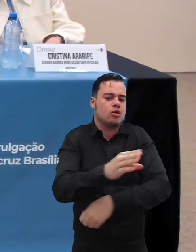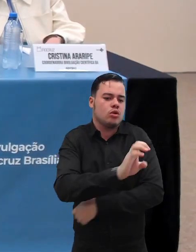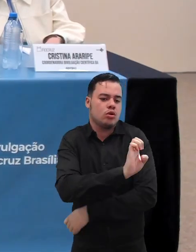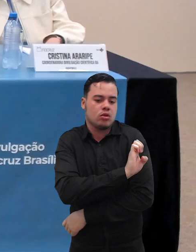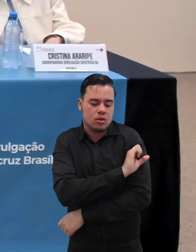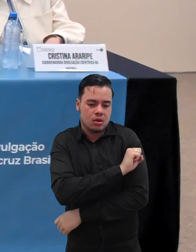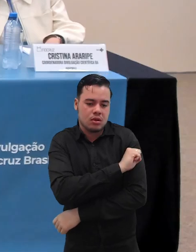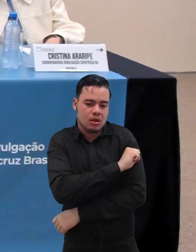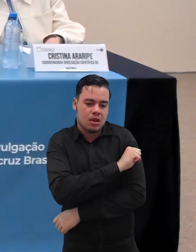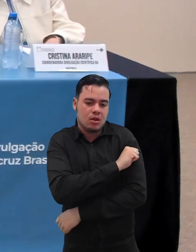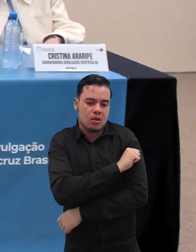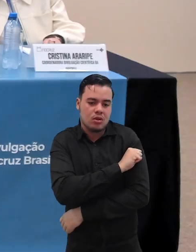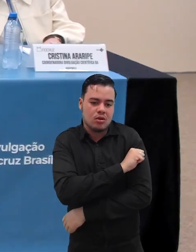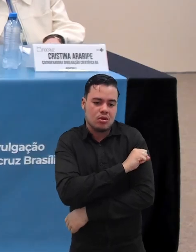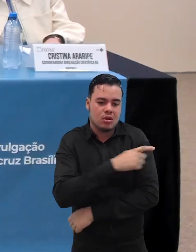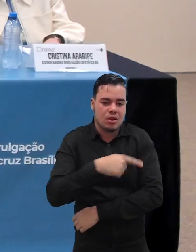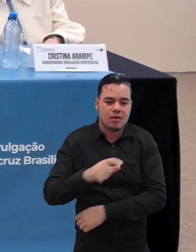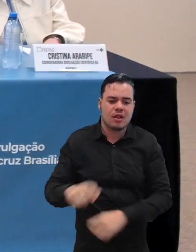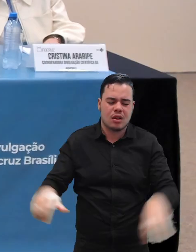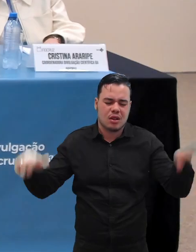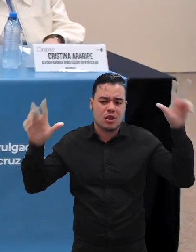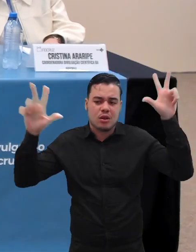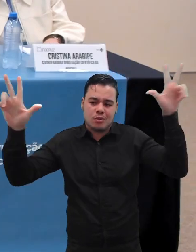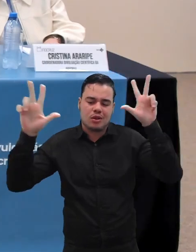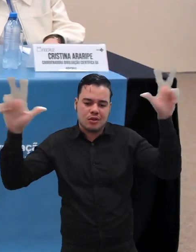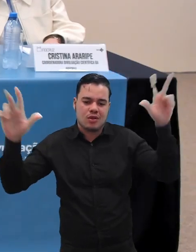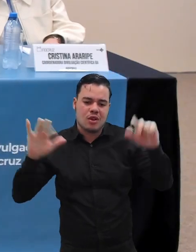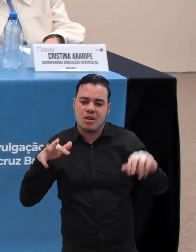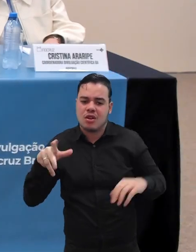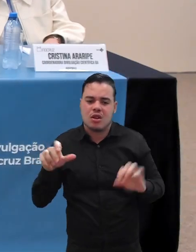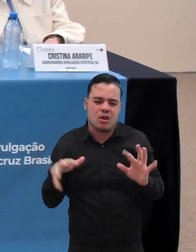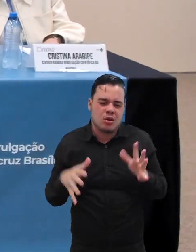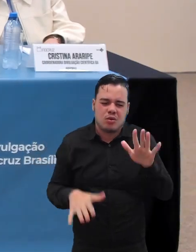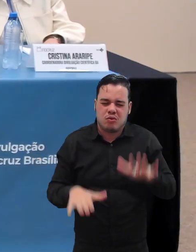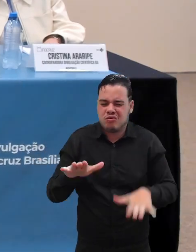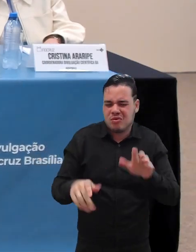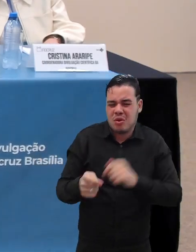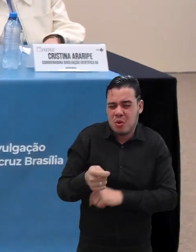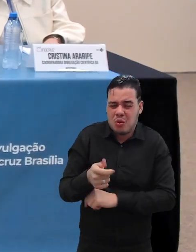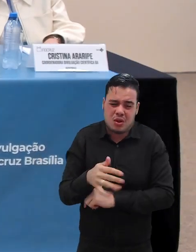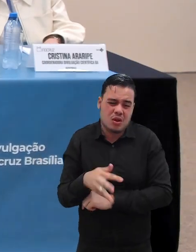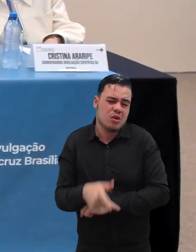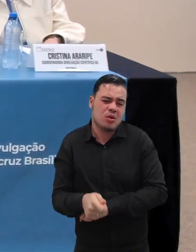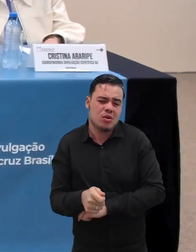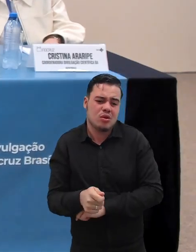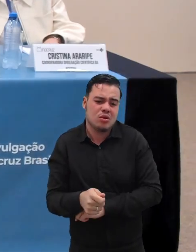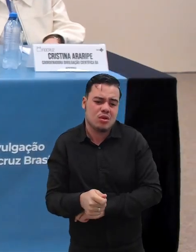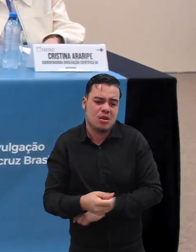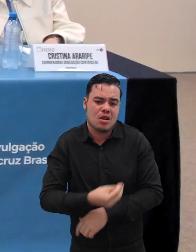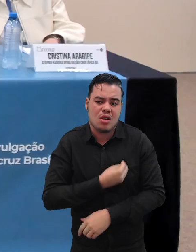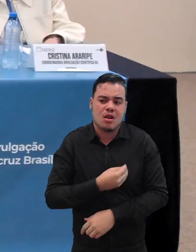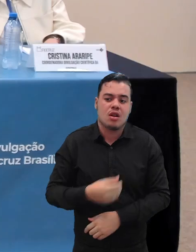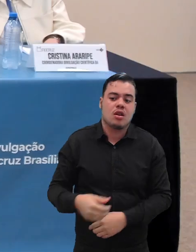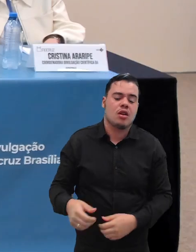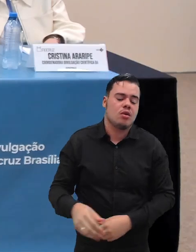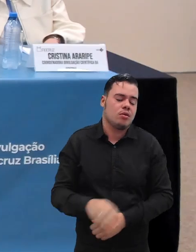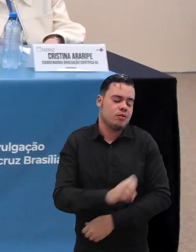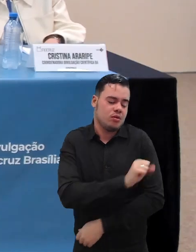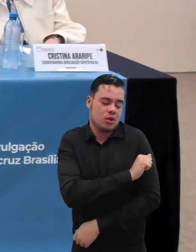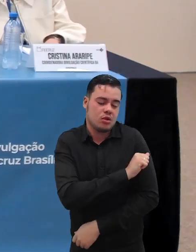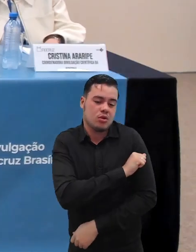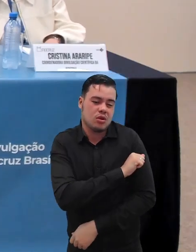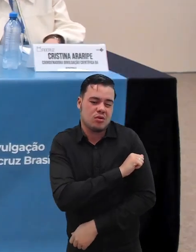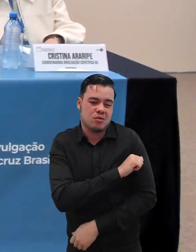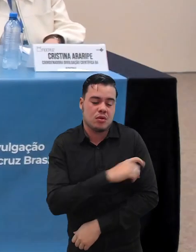essa manifestação, já que quase que todos os servidores da Fiocruz são permanentemente estudantes. Então, acho que a gente